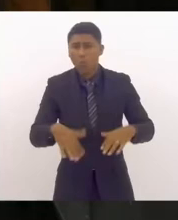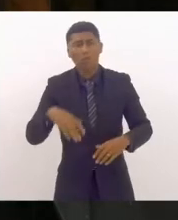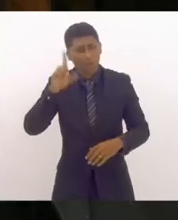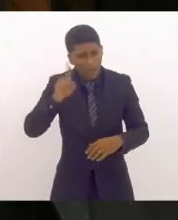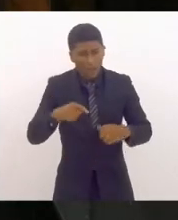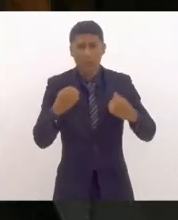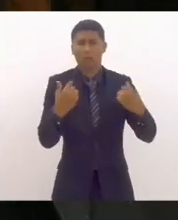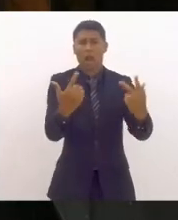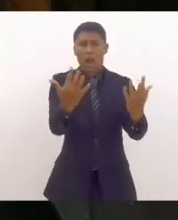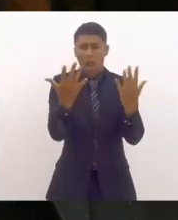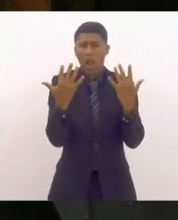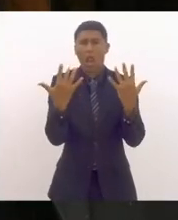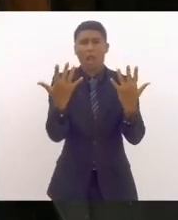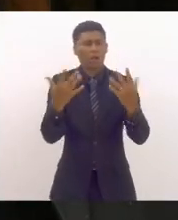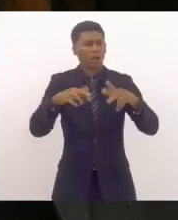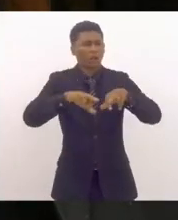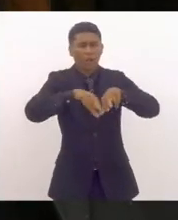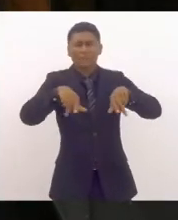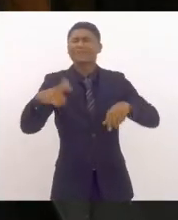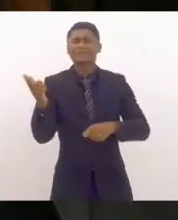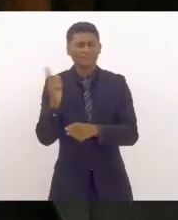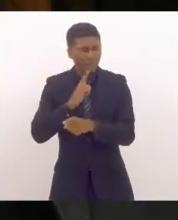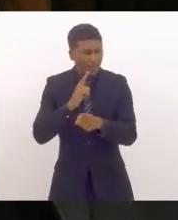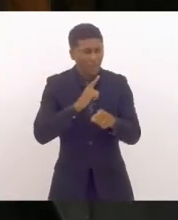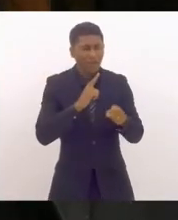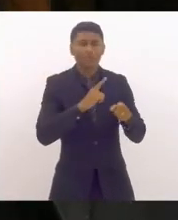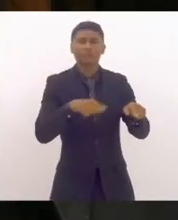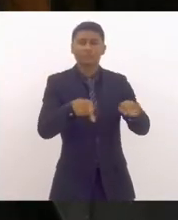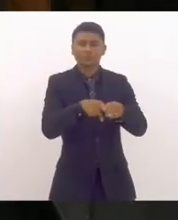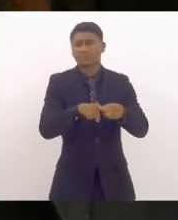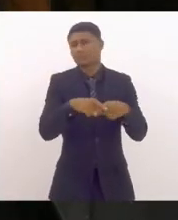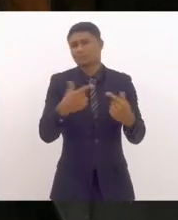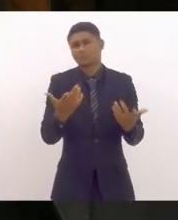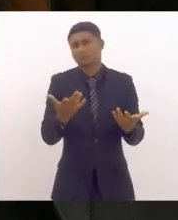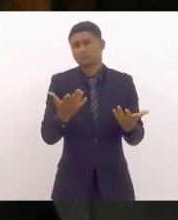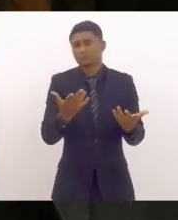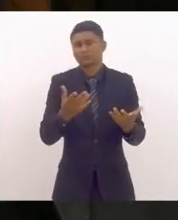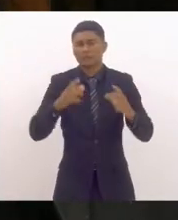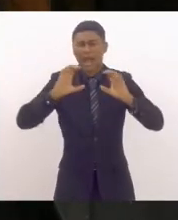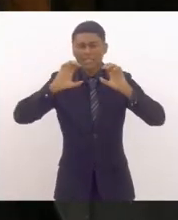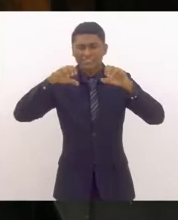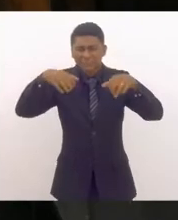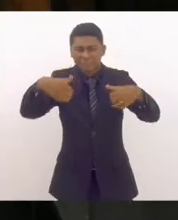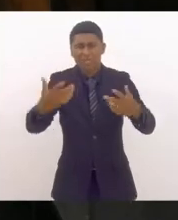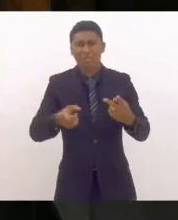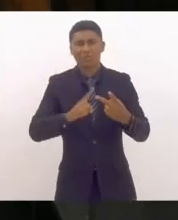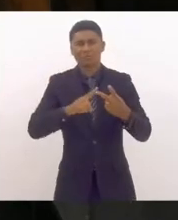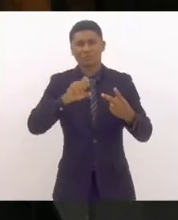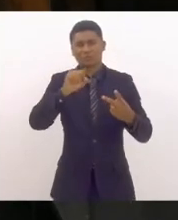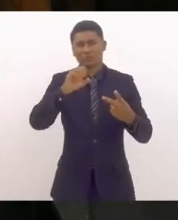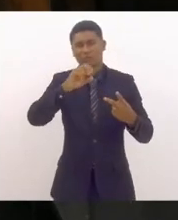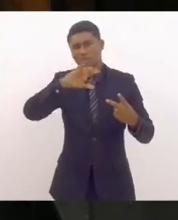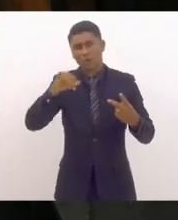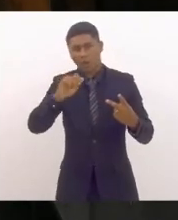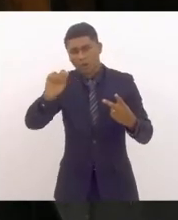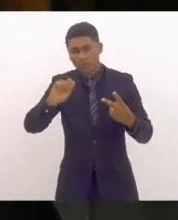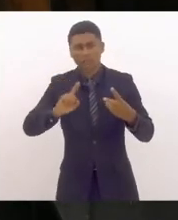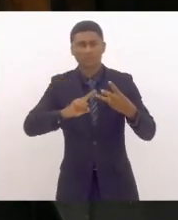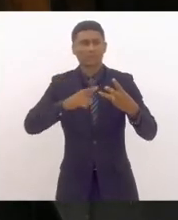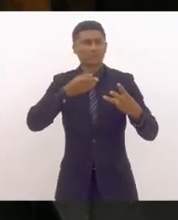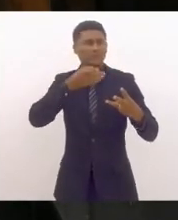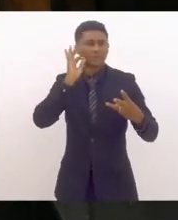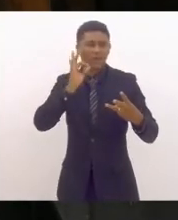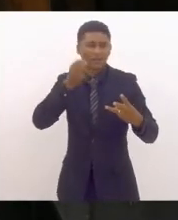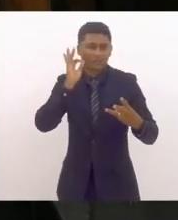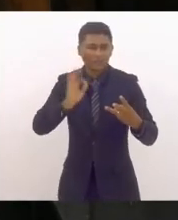nós produzimos em larga escala e exportamos trigo milho soja café